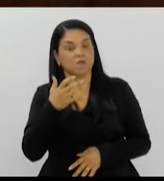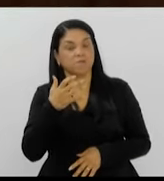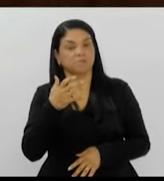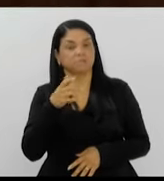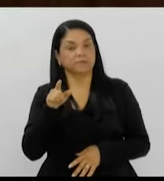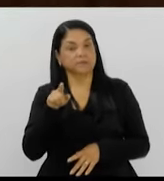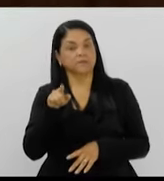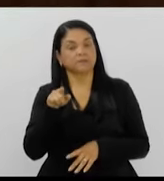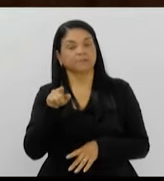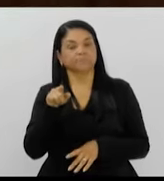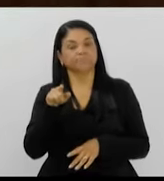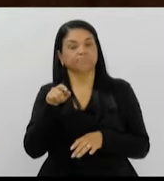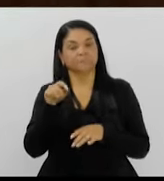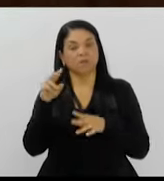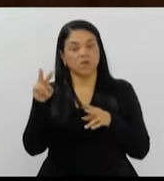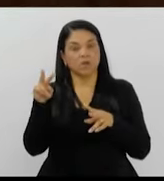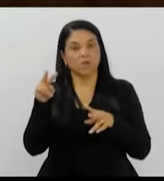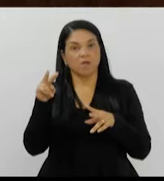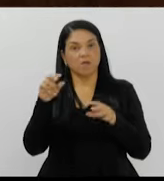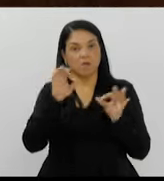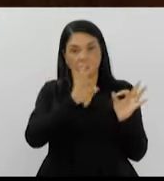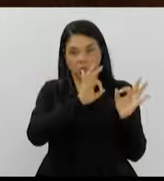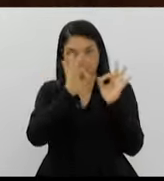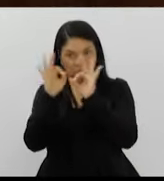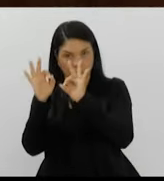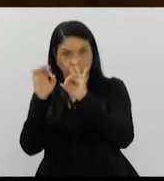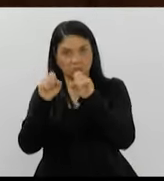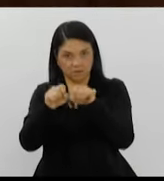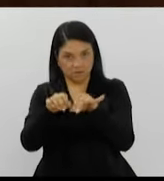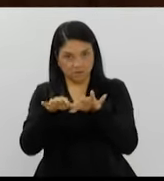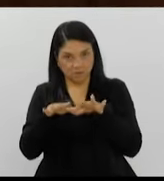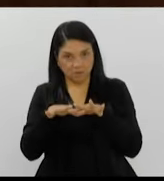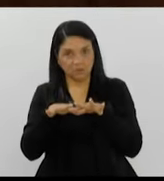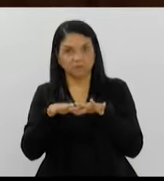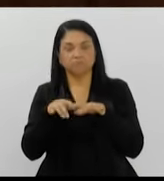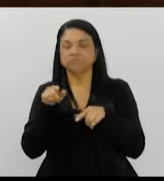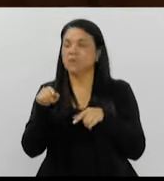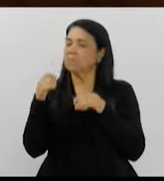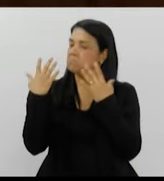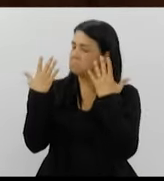vendo essa sessão para